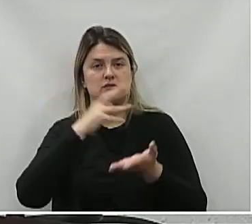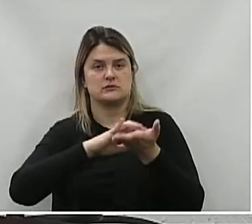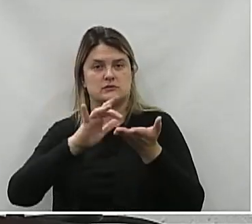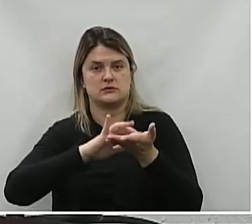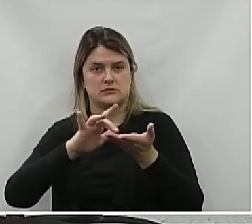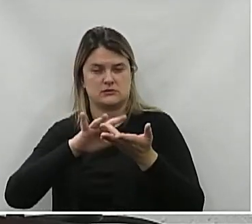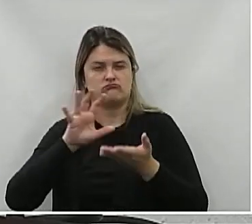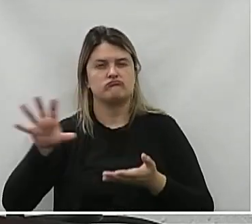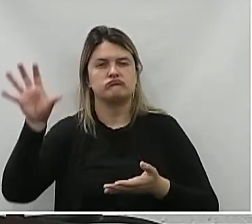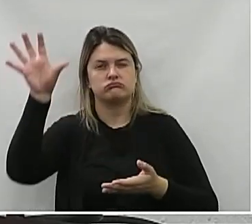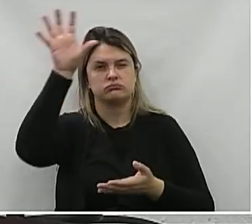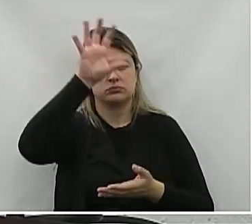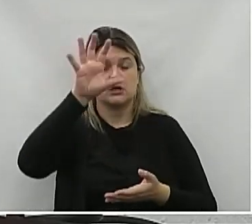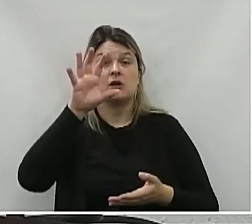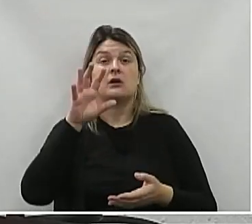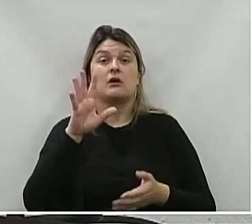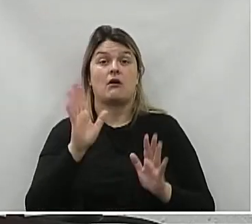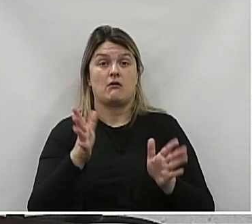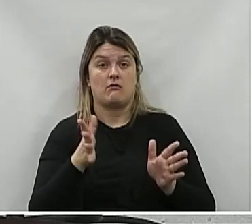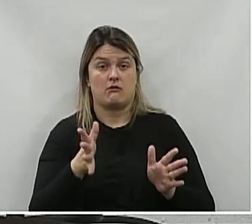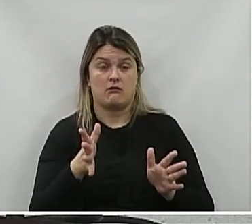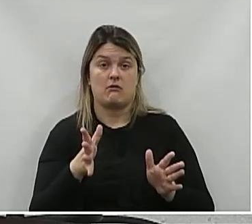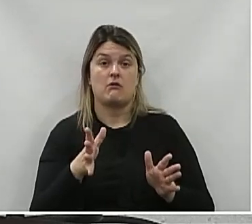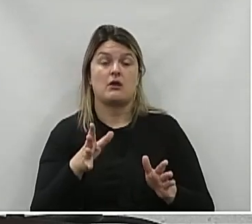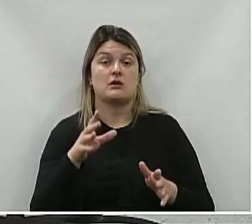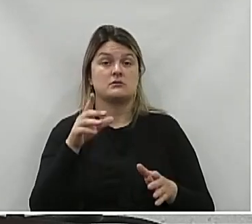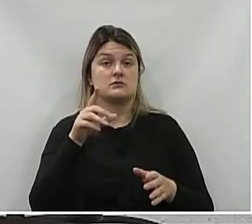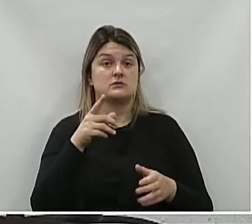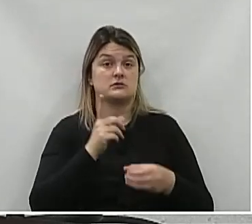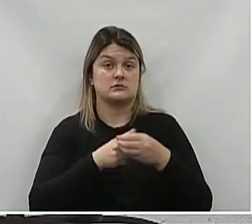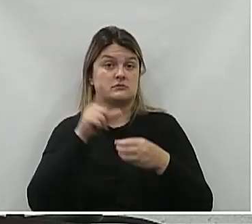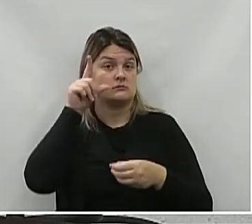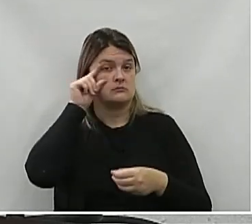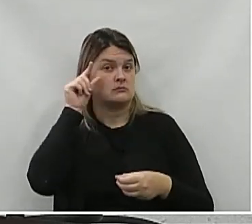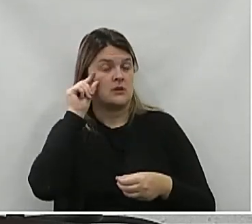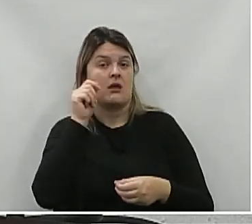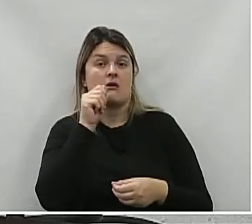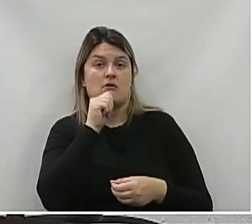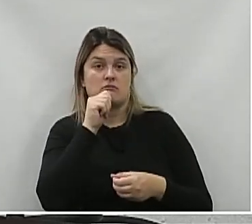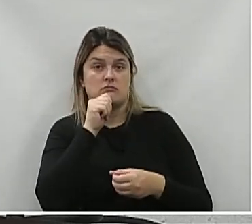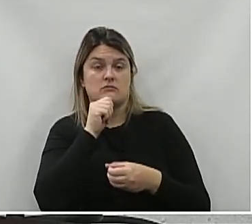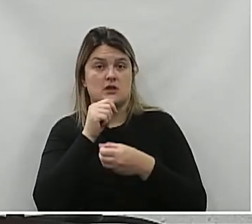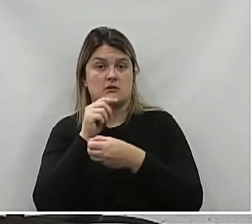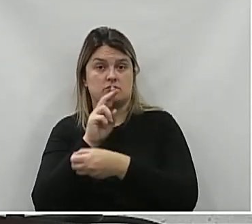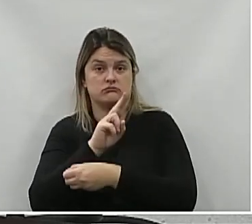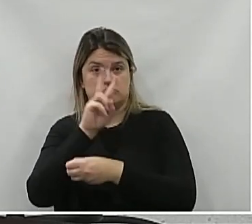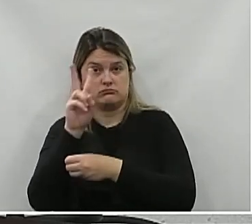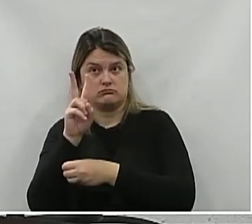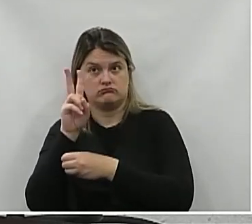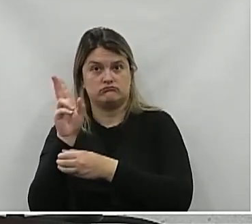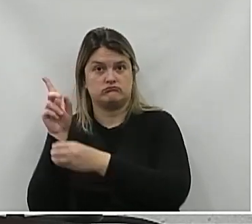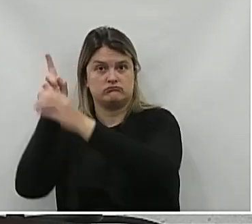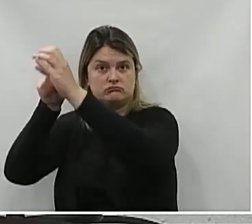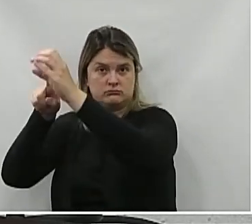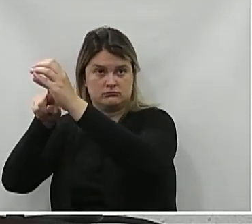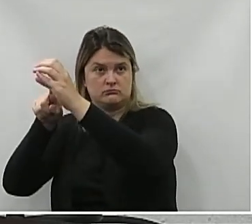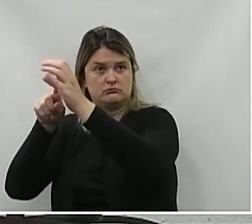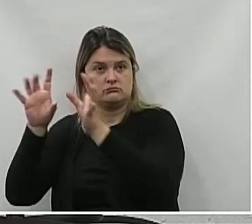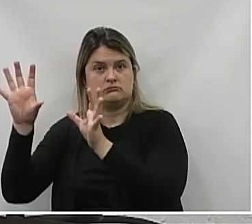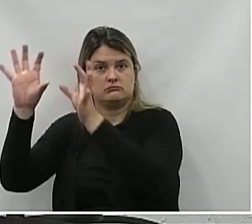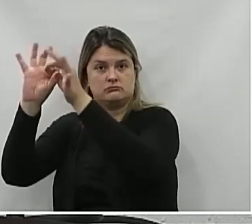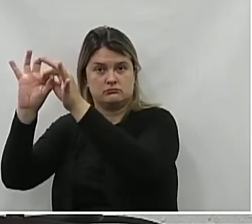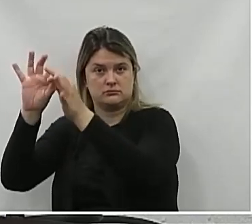escritórios regionais. Para vocês terem uma ideia, Guarapuava, a qual ainda a União da Vitória pertence enquanto